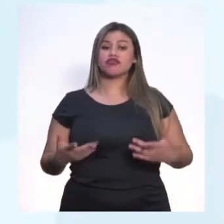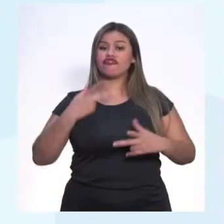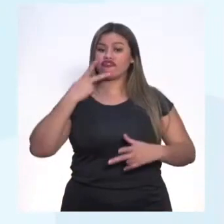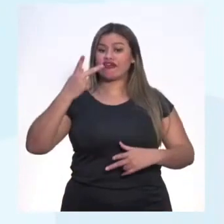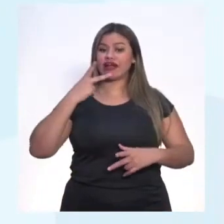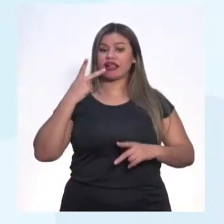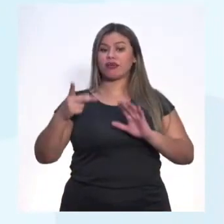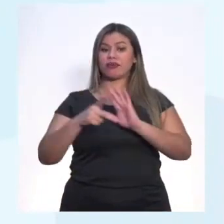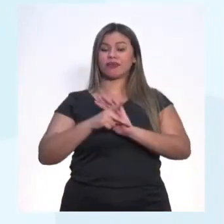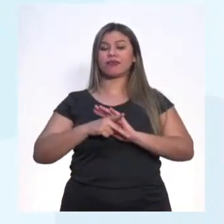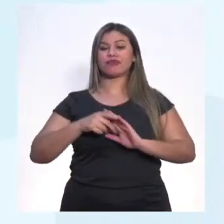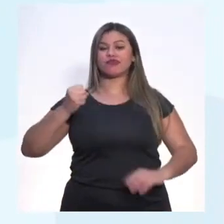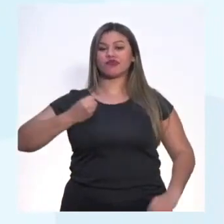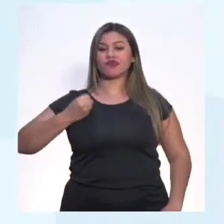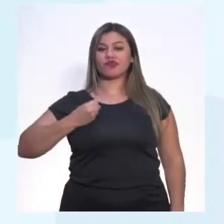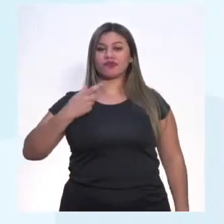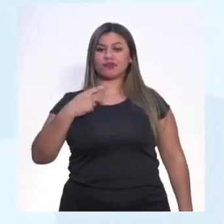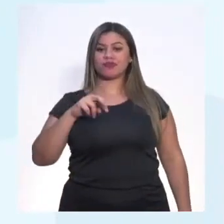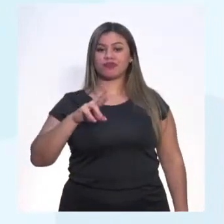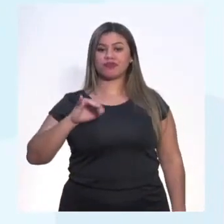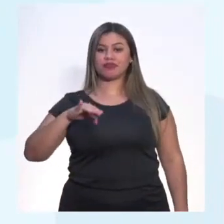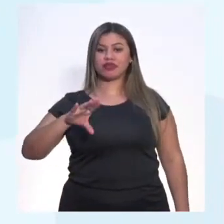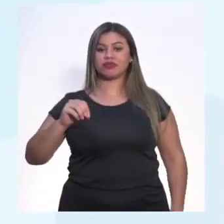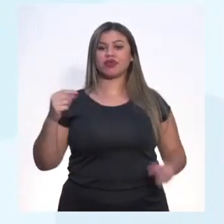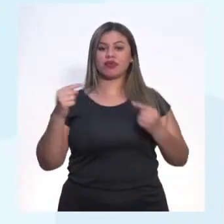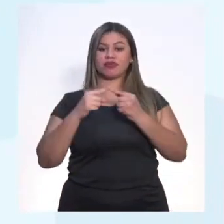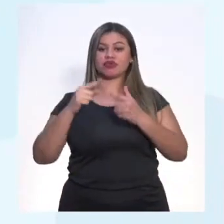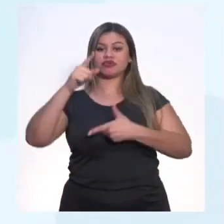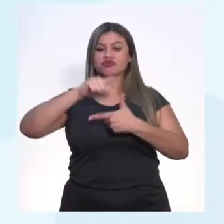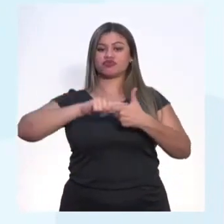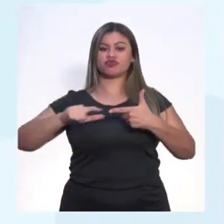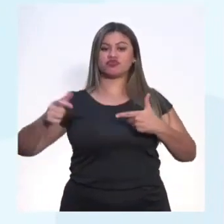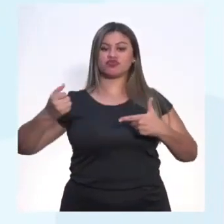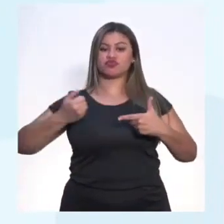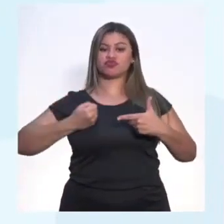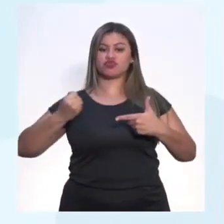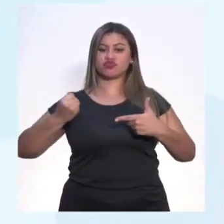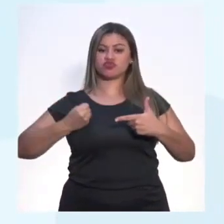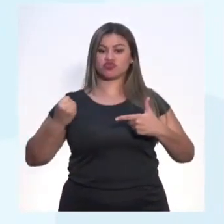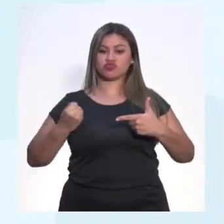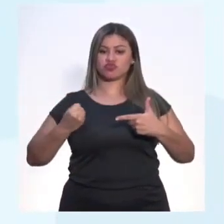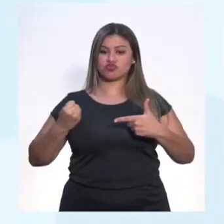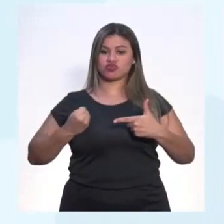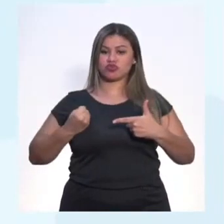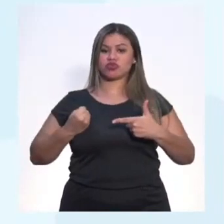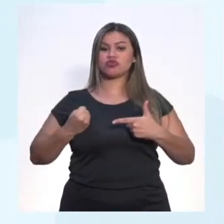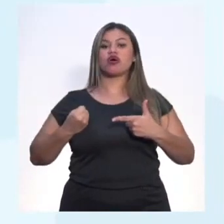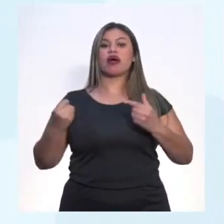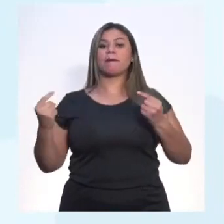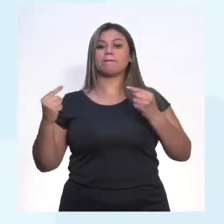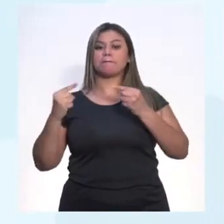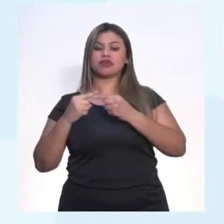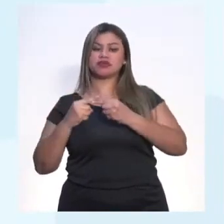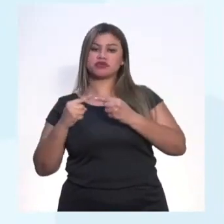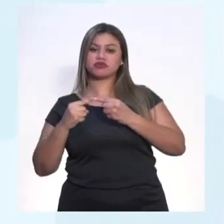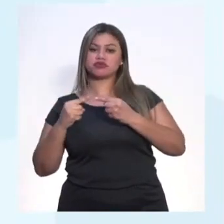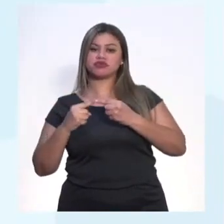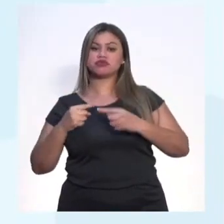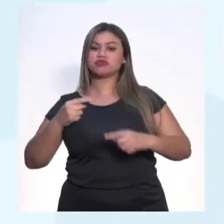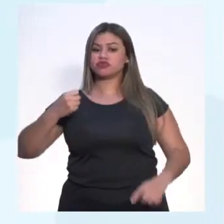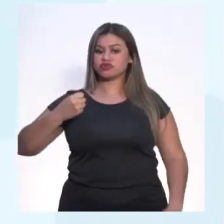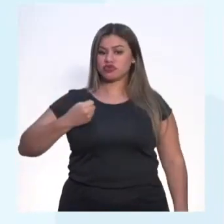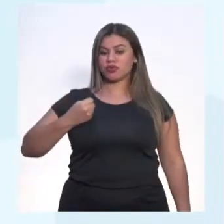dividir o número dado pelo menor número primo possível, que dê resto